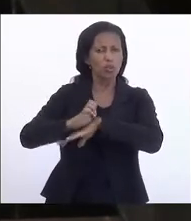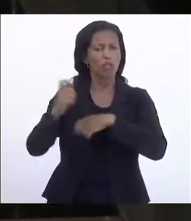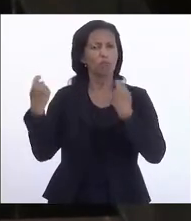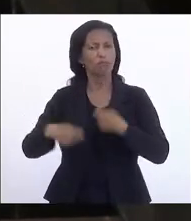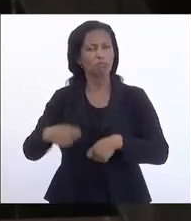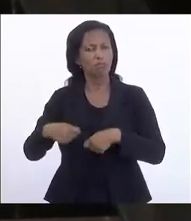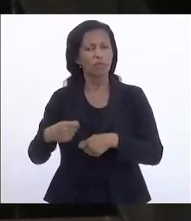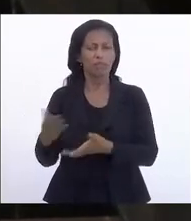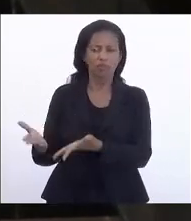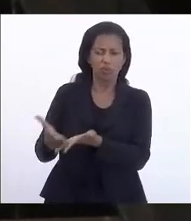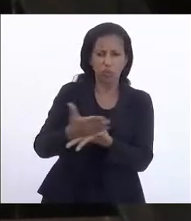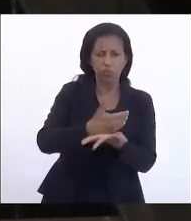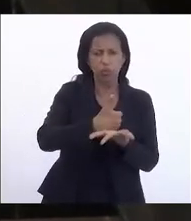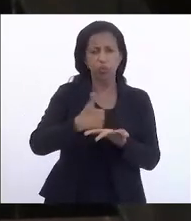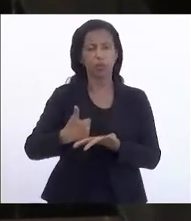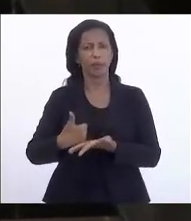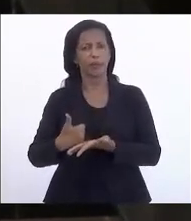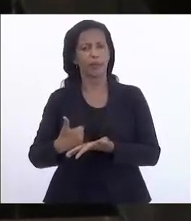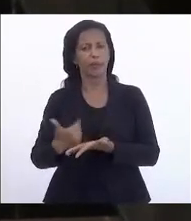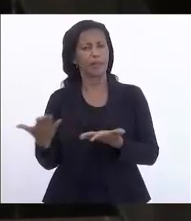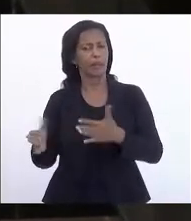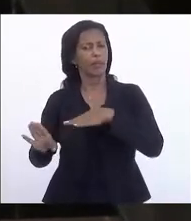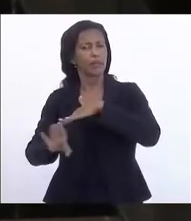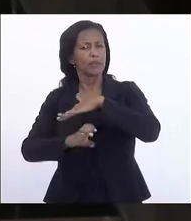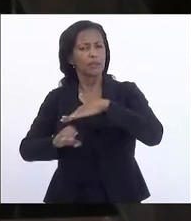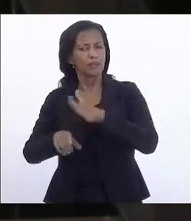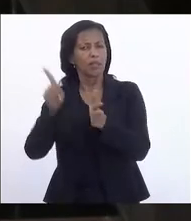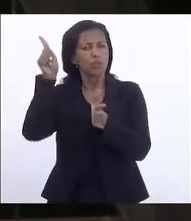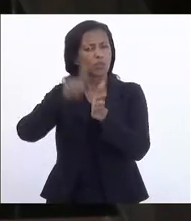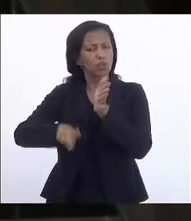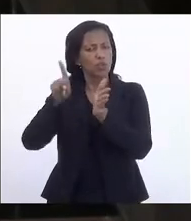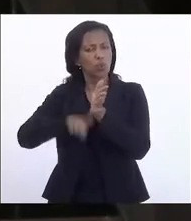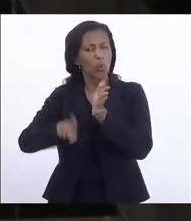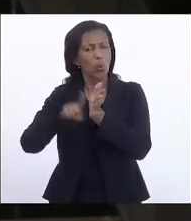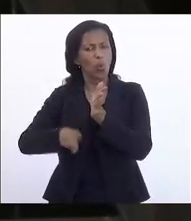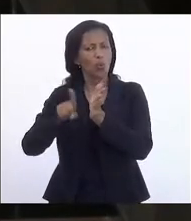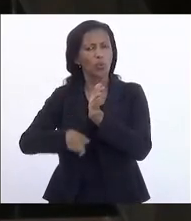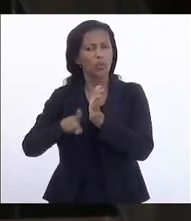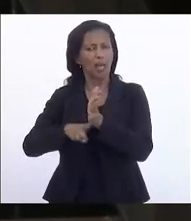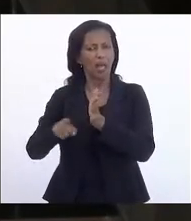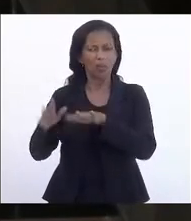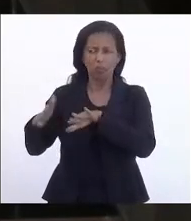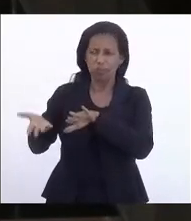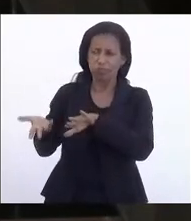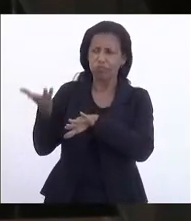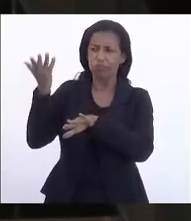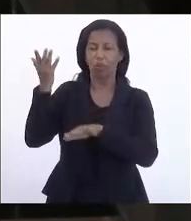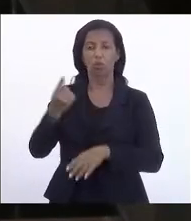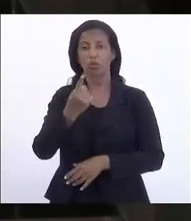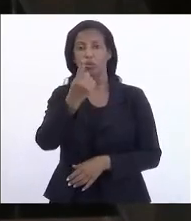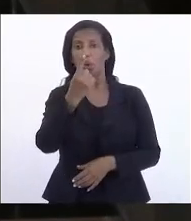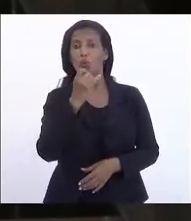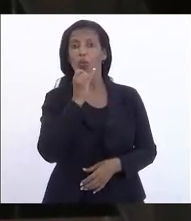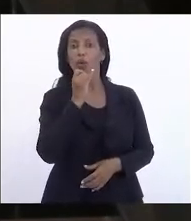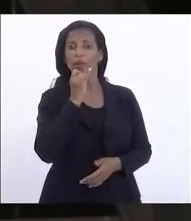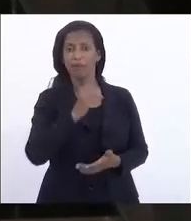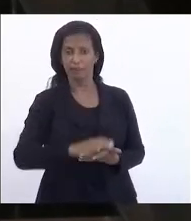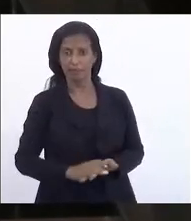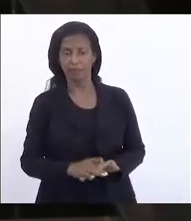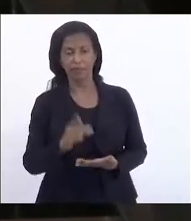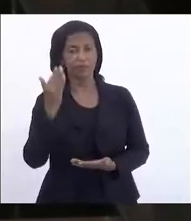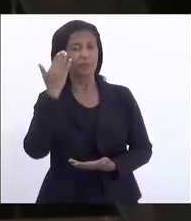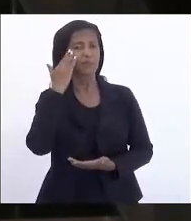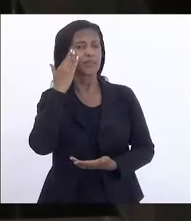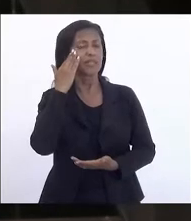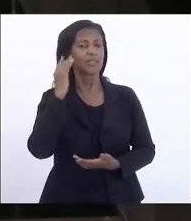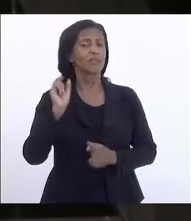mais de arrecadação. Então, as concessionárias descontaram percentuais muito elevados. Eu vou dar só um exemplo para a gente entender